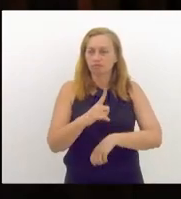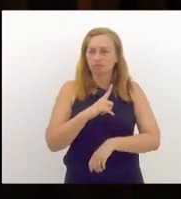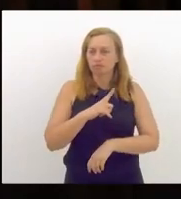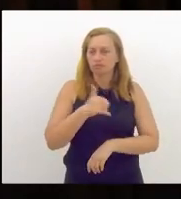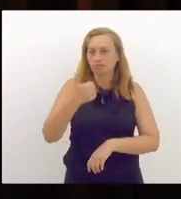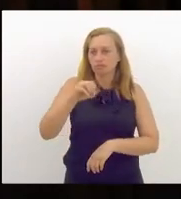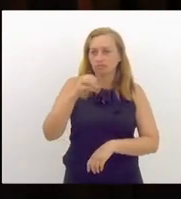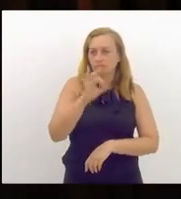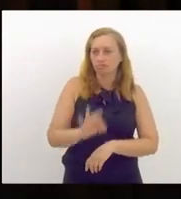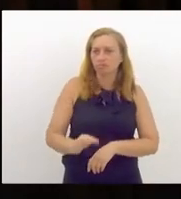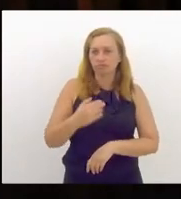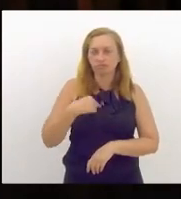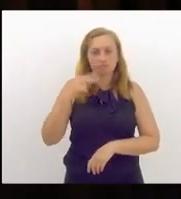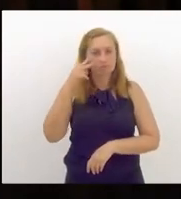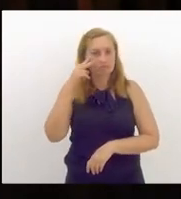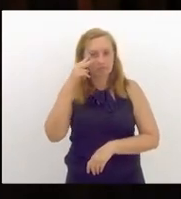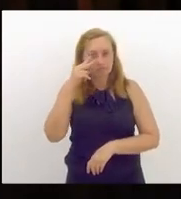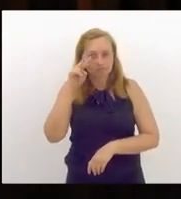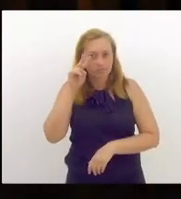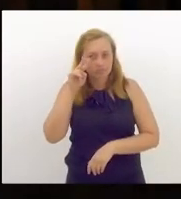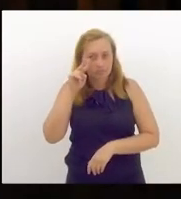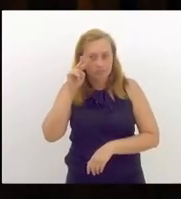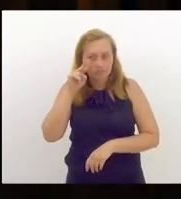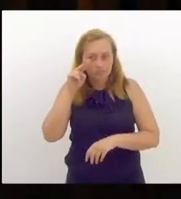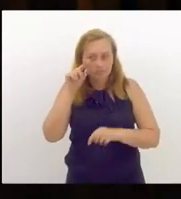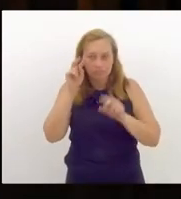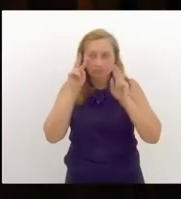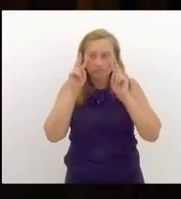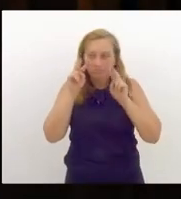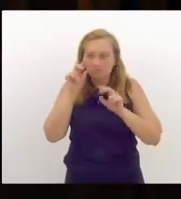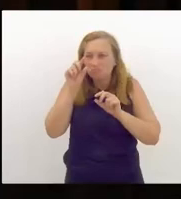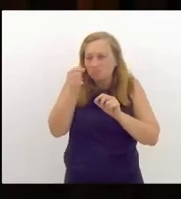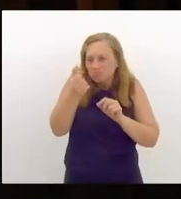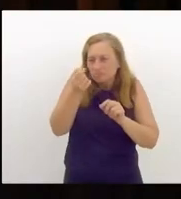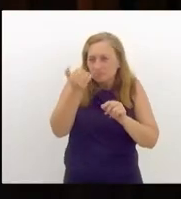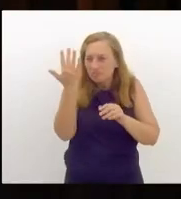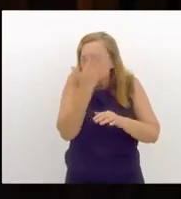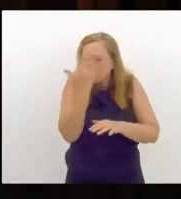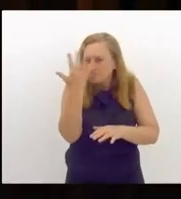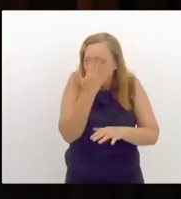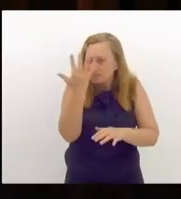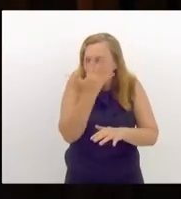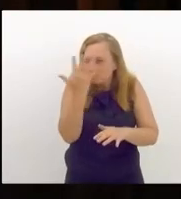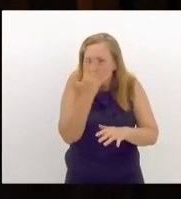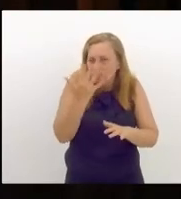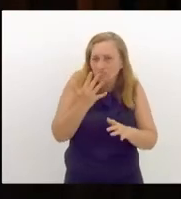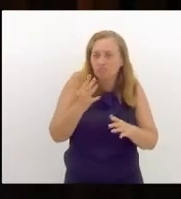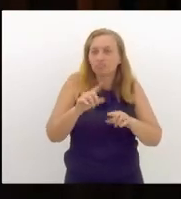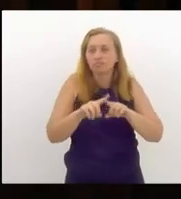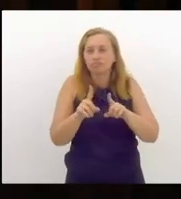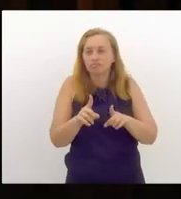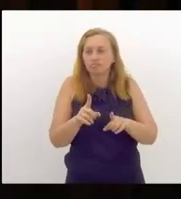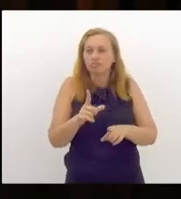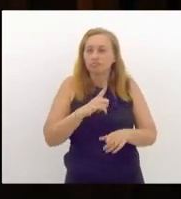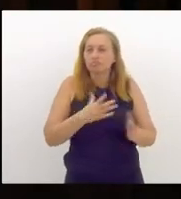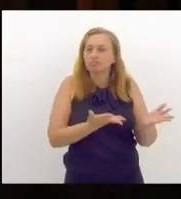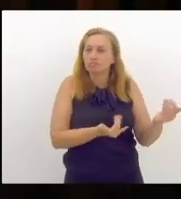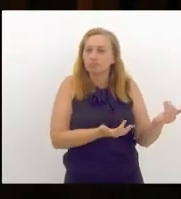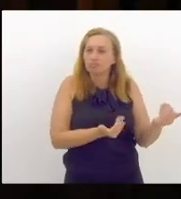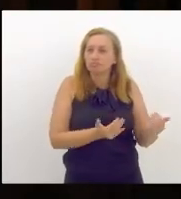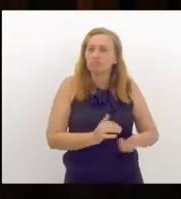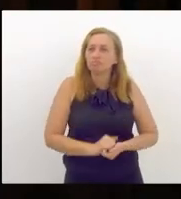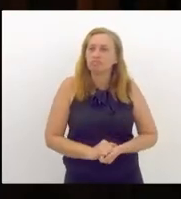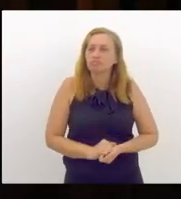visão então muita das vezes eu vejo sem aquele vulto não consigo ver mas teve um jovem